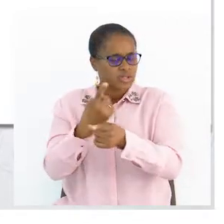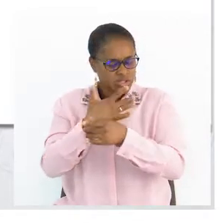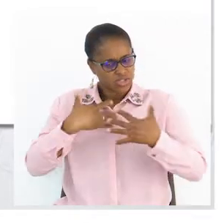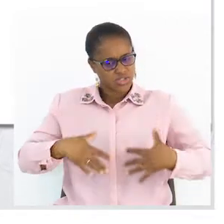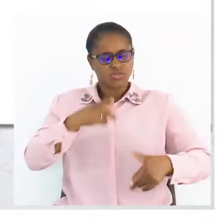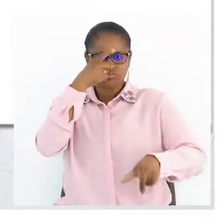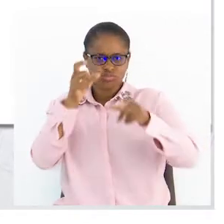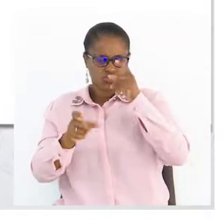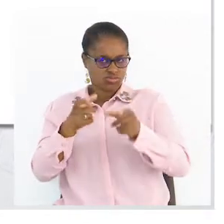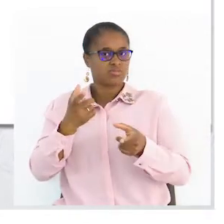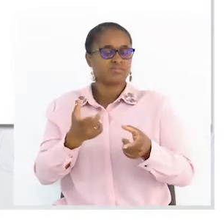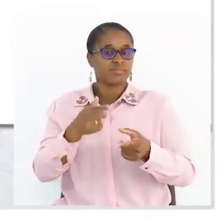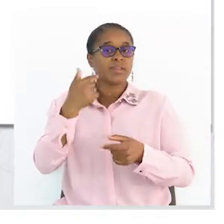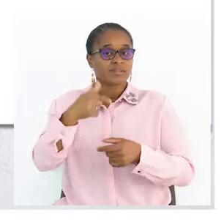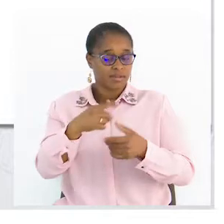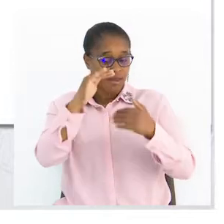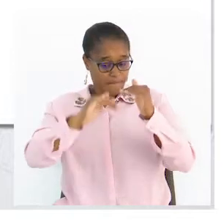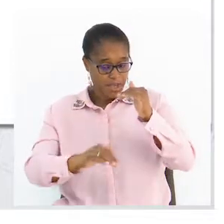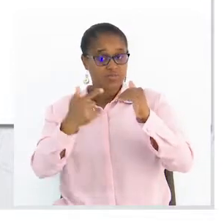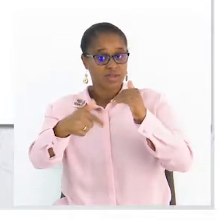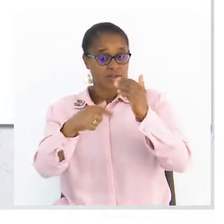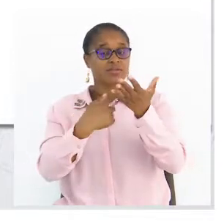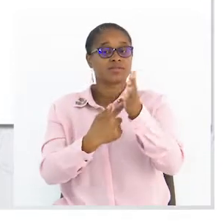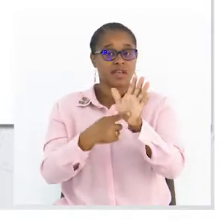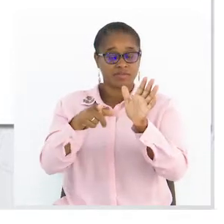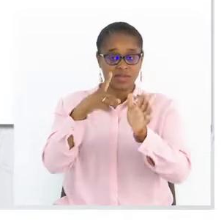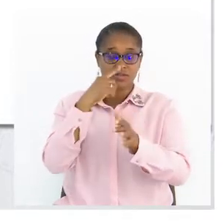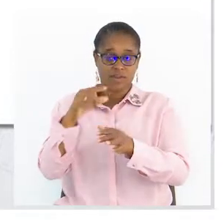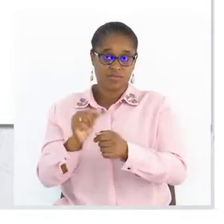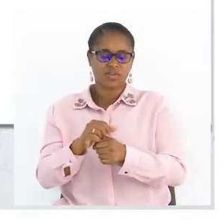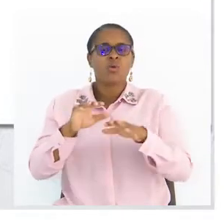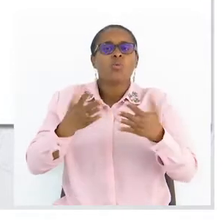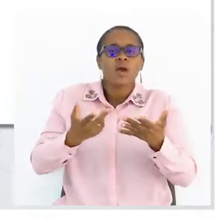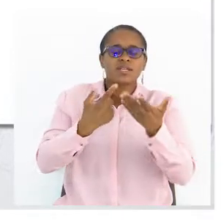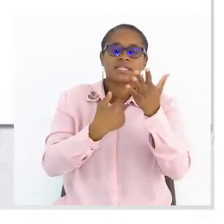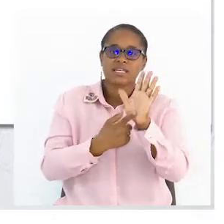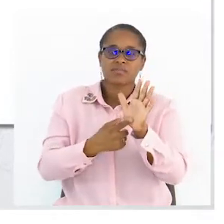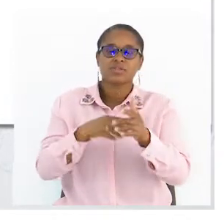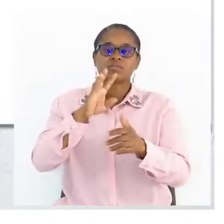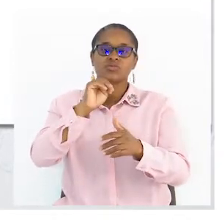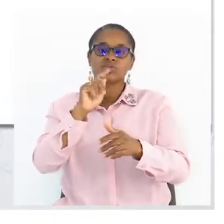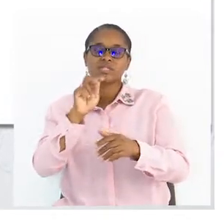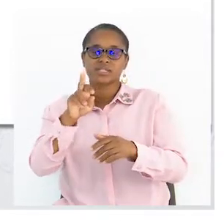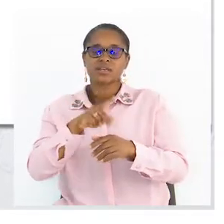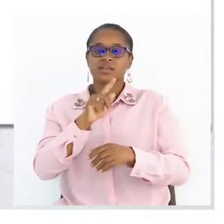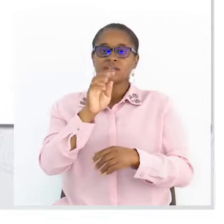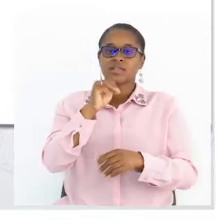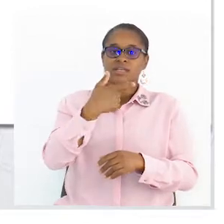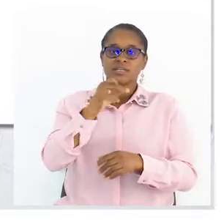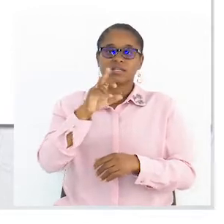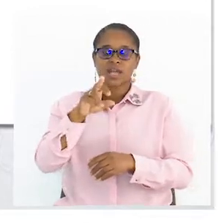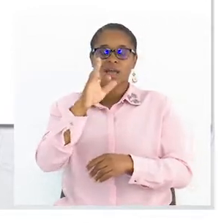e ali embaixo temos os exemplos desses verbos. Quais são esses exemplos? Temos o ser, o estar,